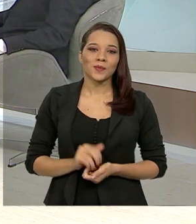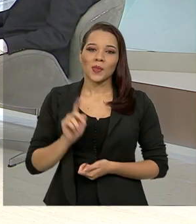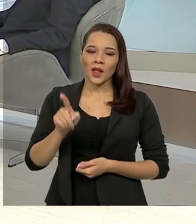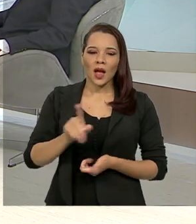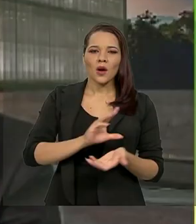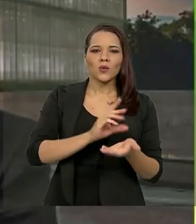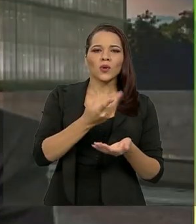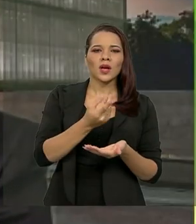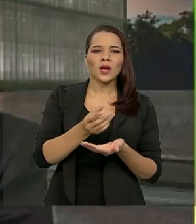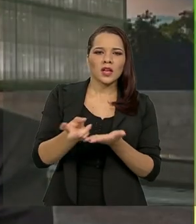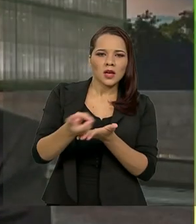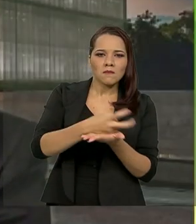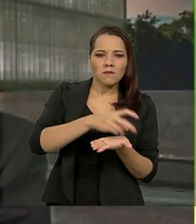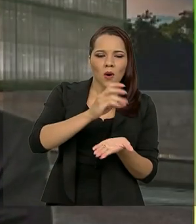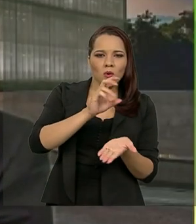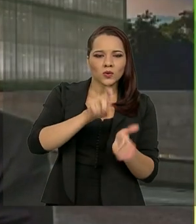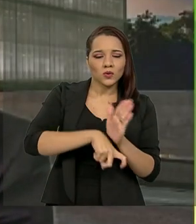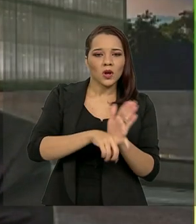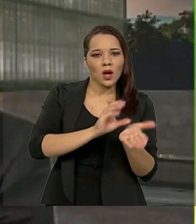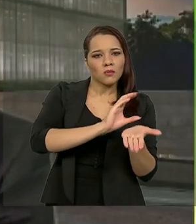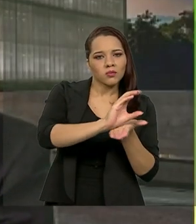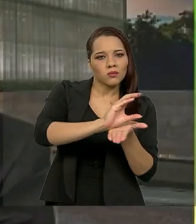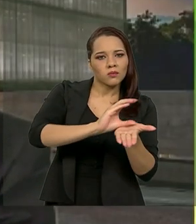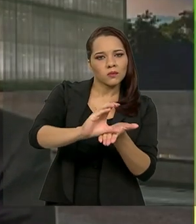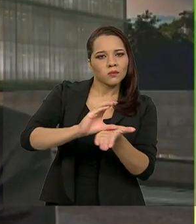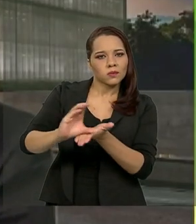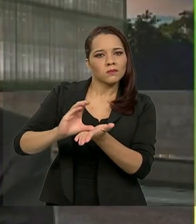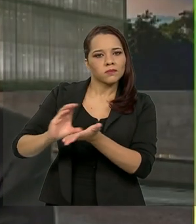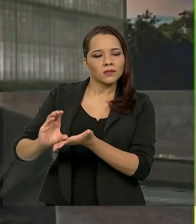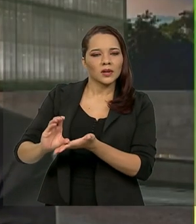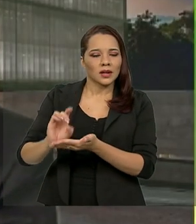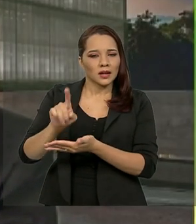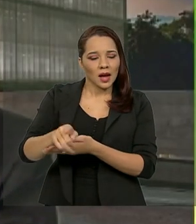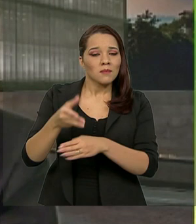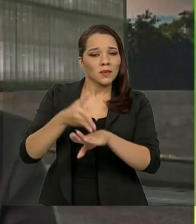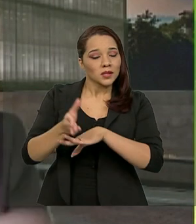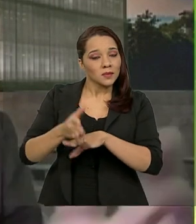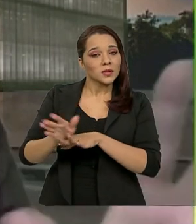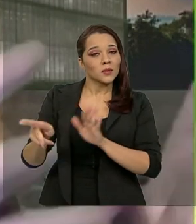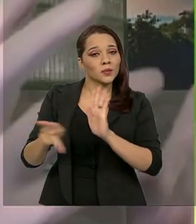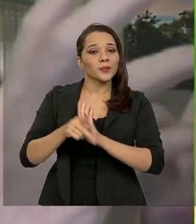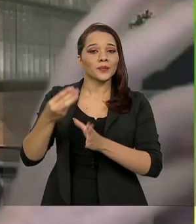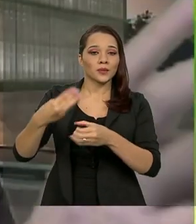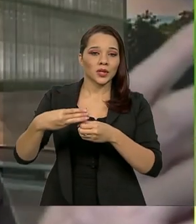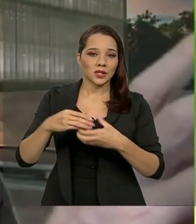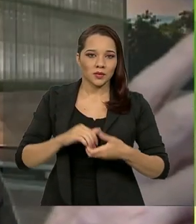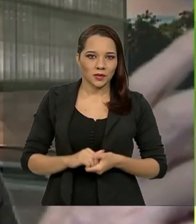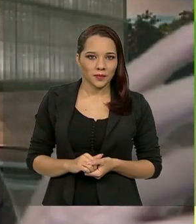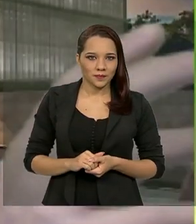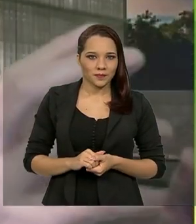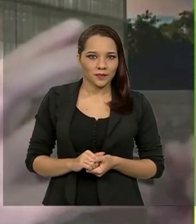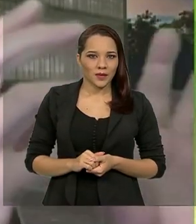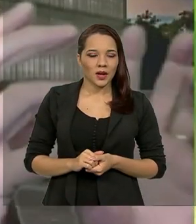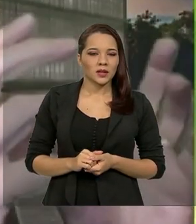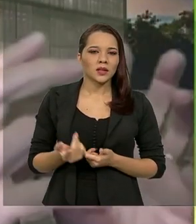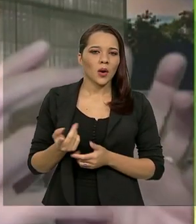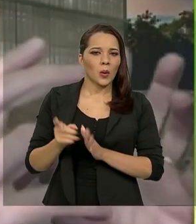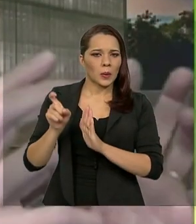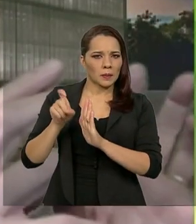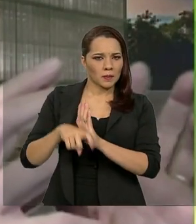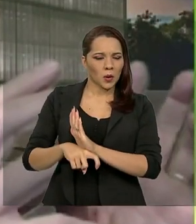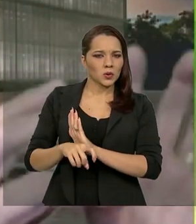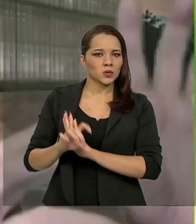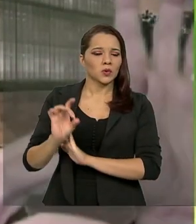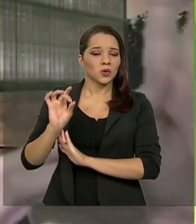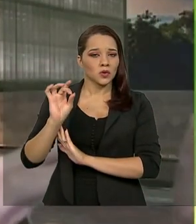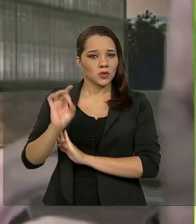distribuídos através do Fundo de Participação dos Municípios. Então, o imposto dual, apenas